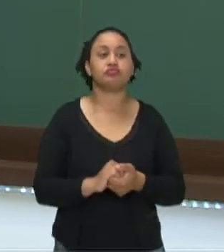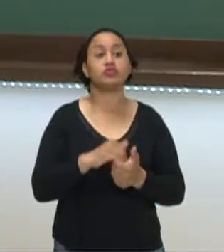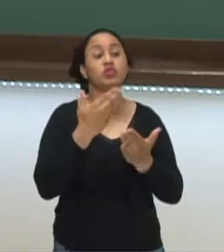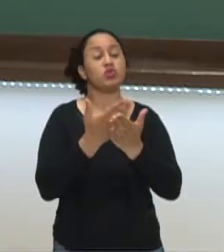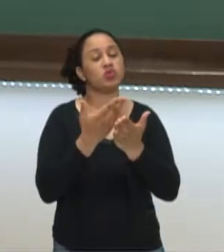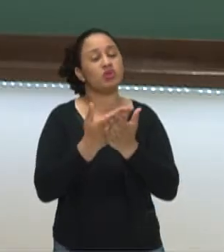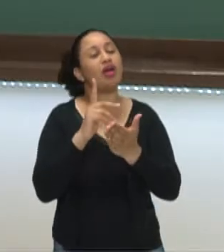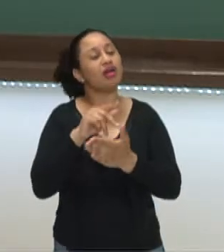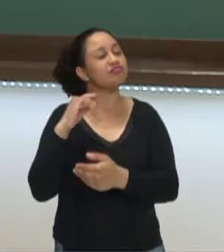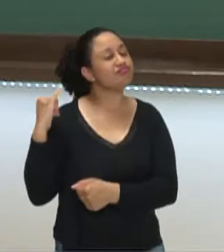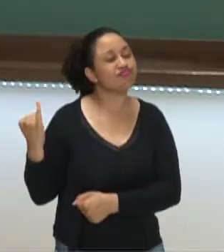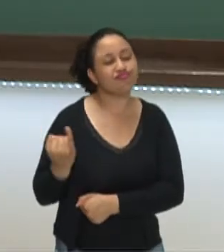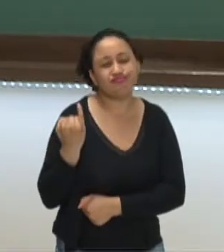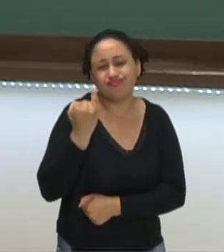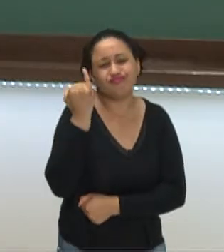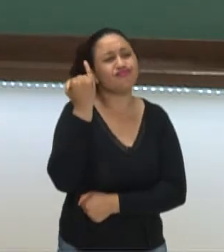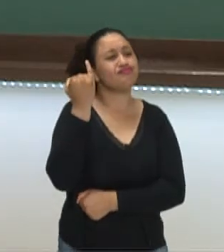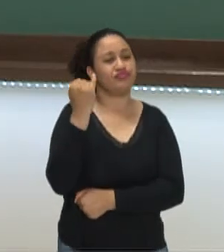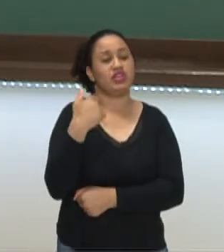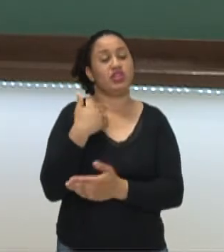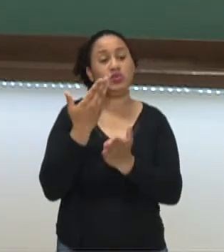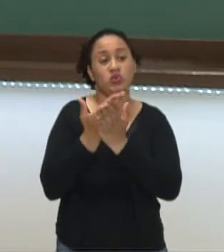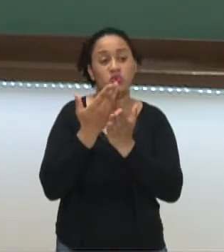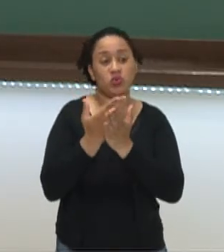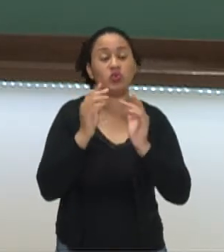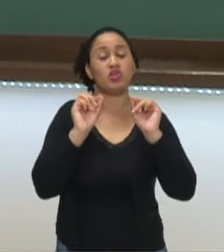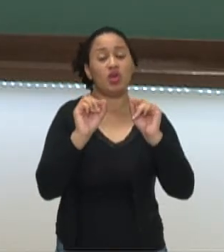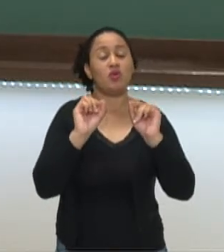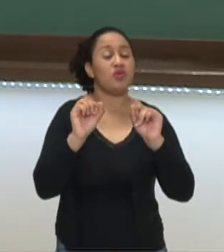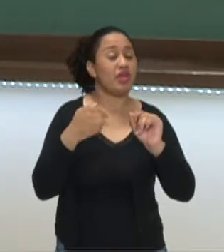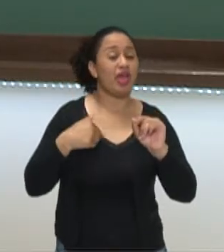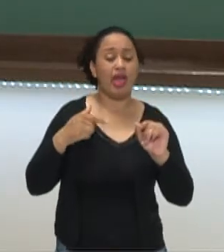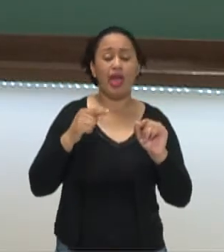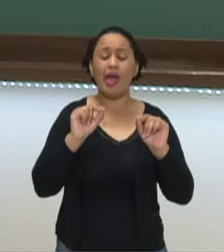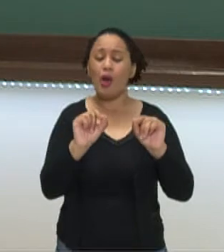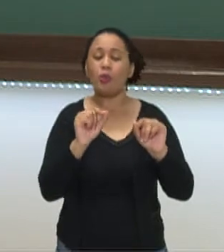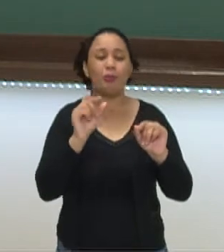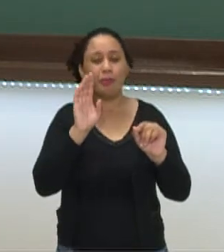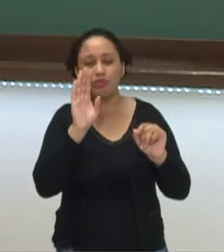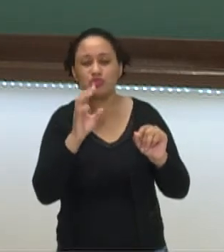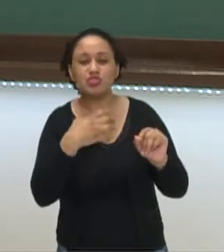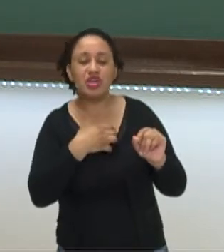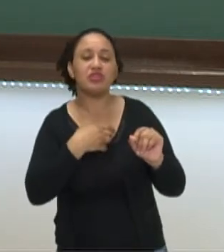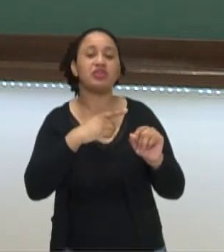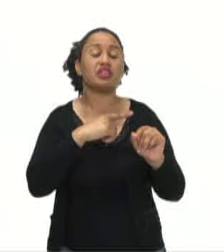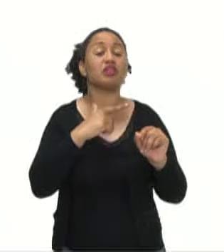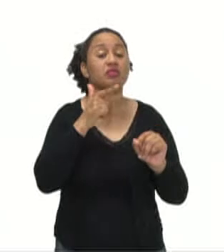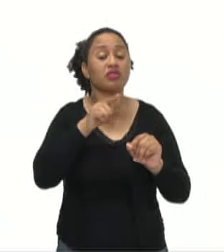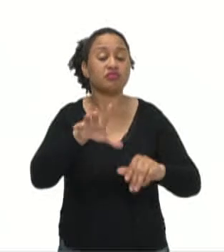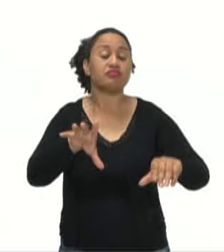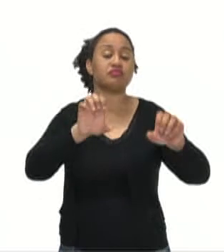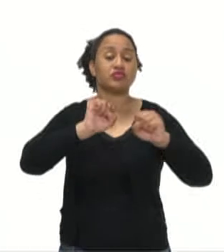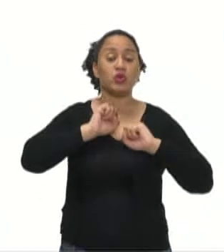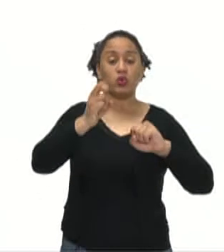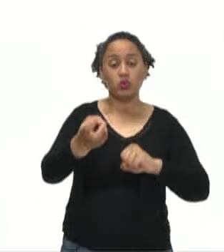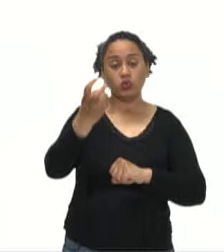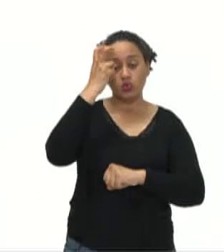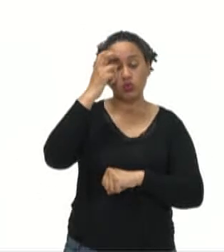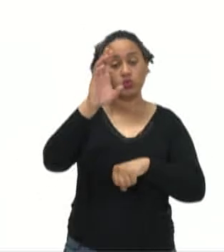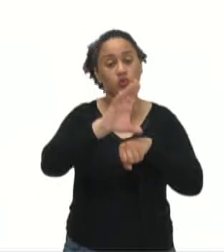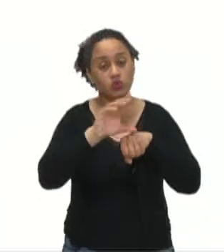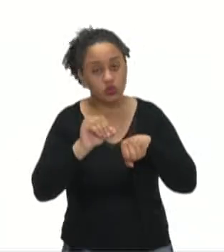é fundamental. Estudar é a grande chave que nós temos para adquirir cultura, conhecimento